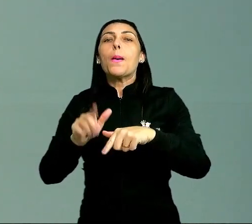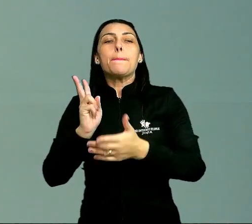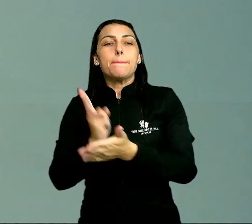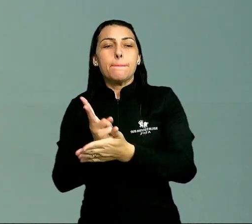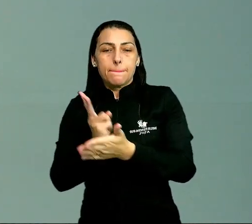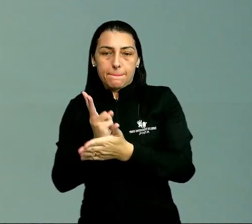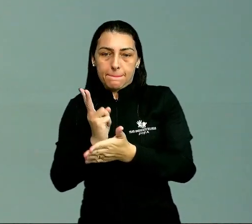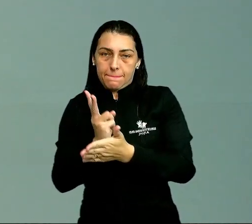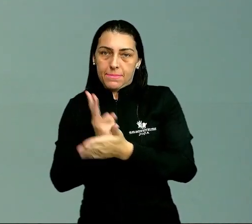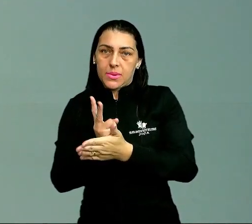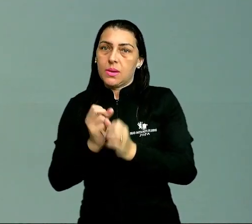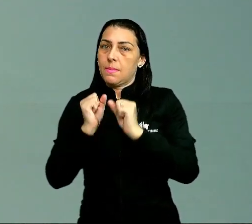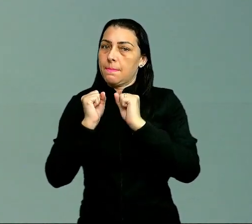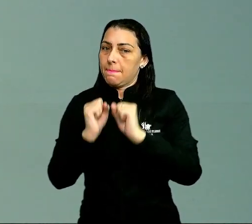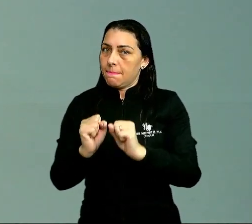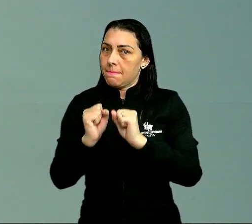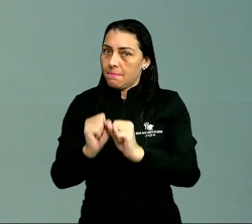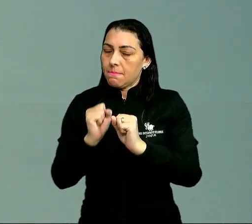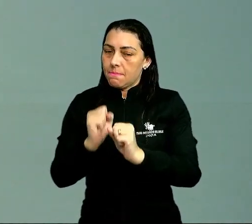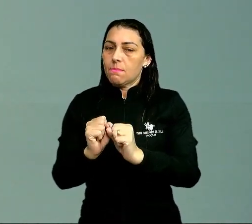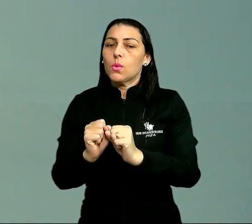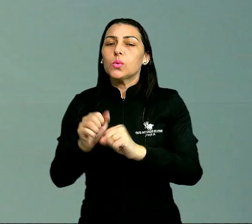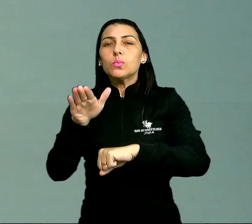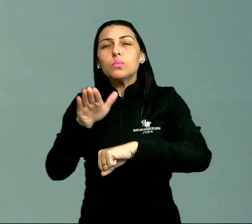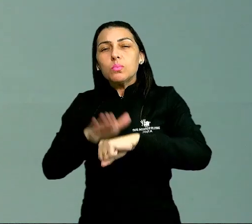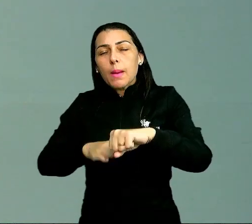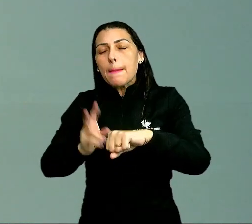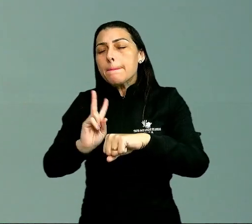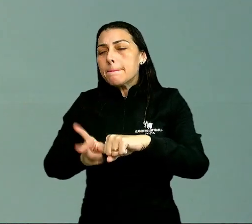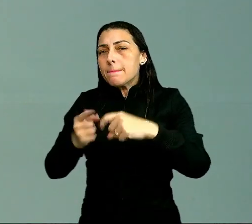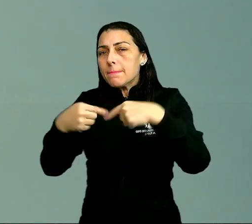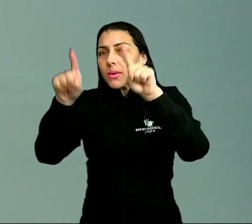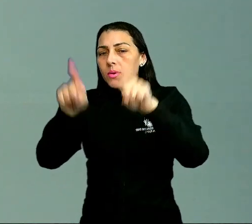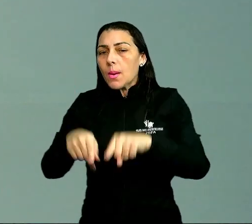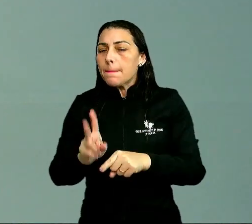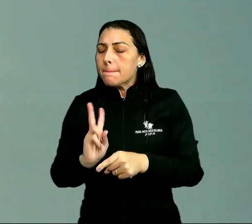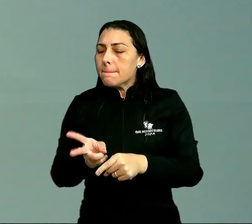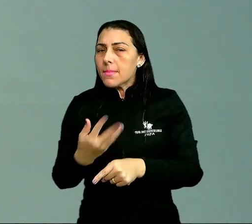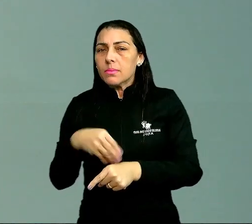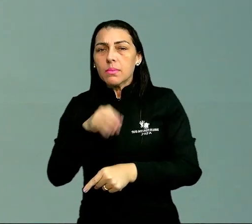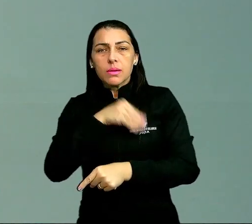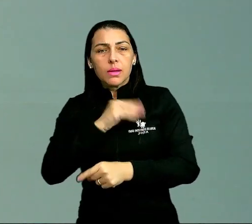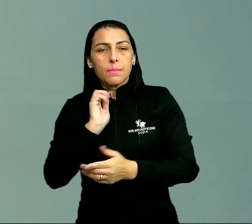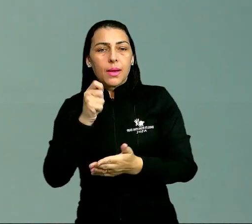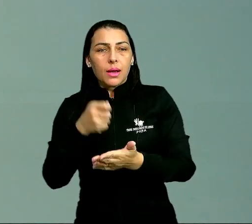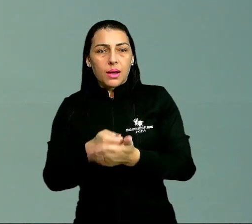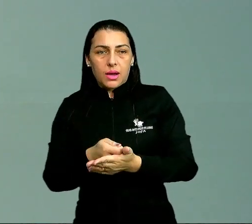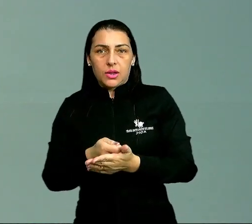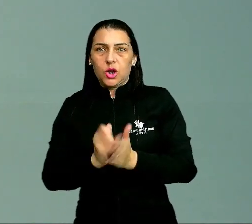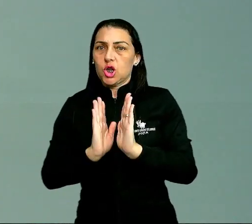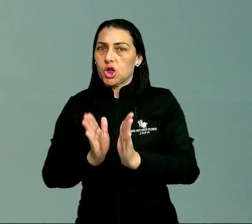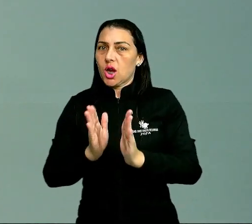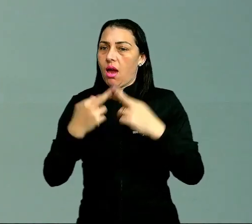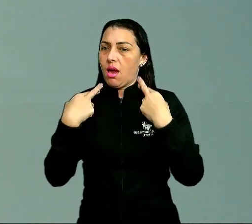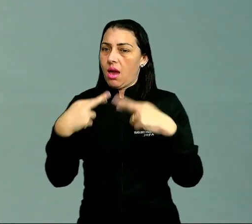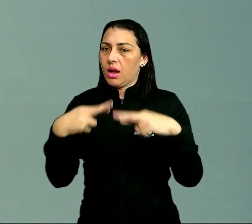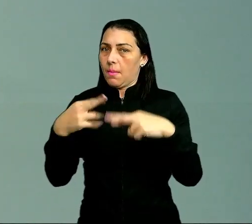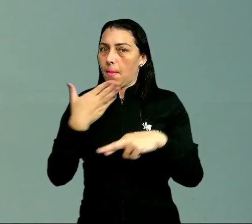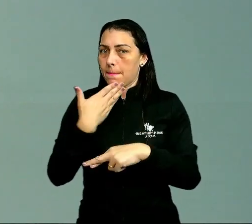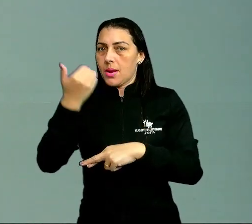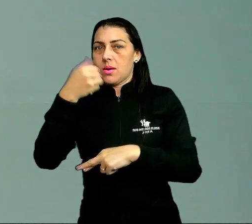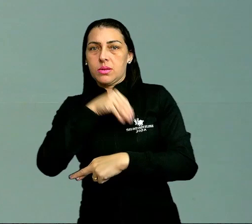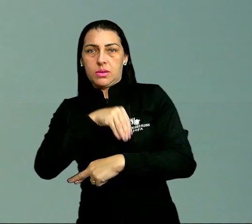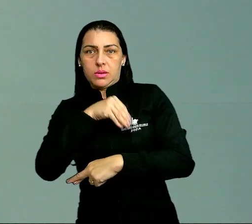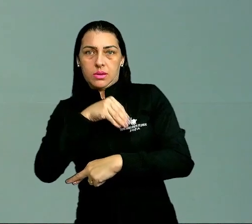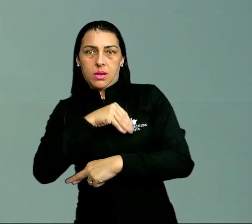pode contratar outro empregado pelo mesmo salário que estava pagando ao empregado que reivindicou melhoria de